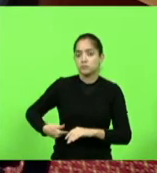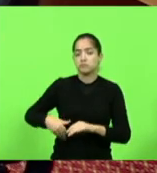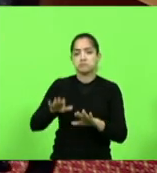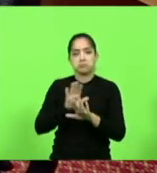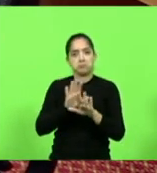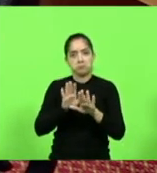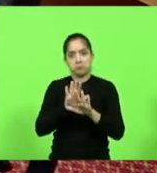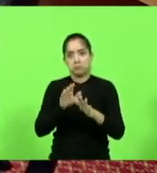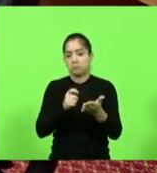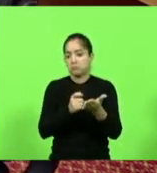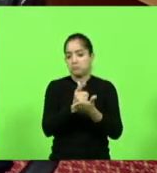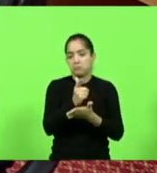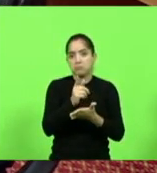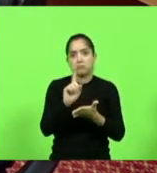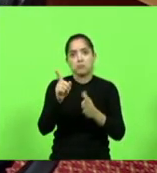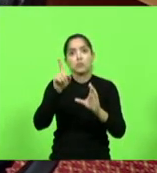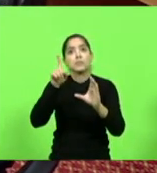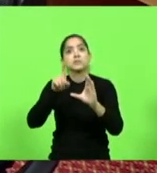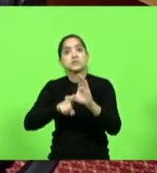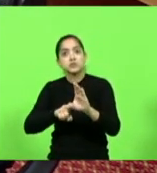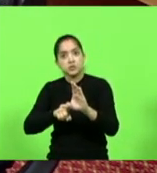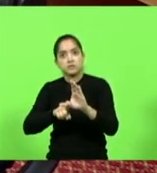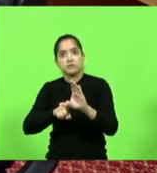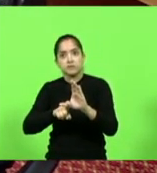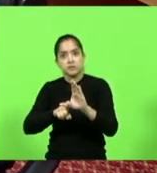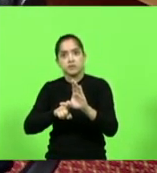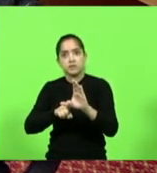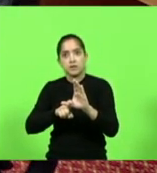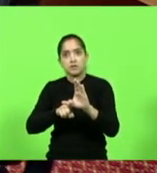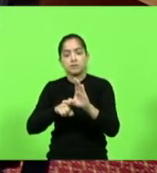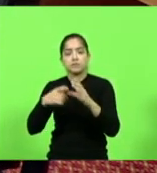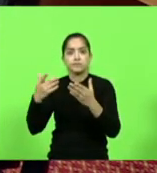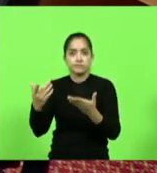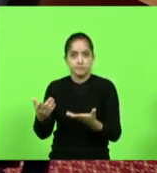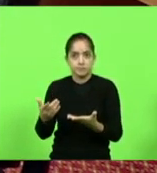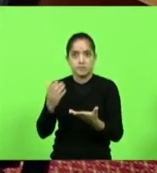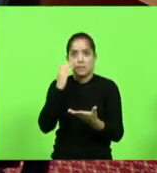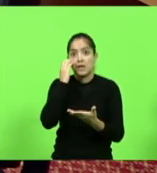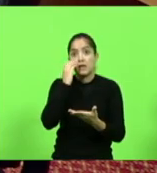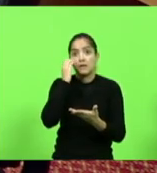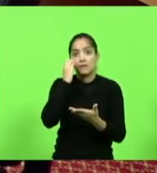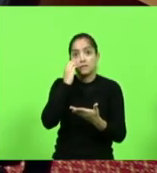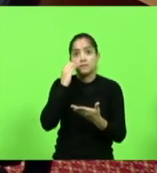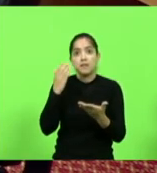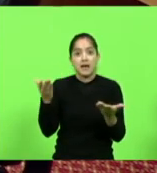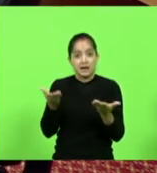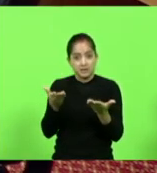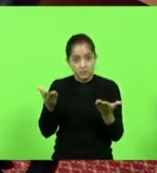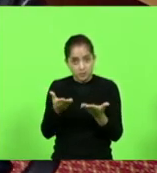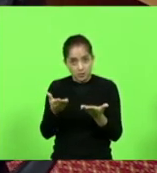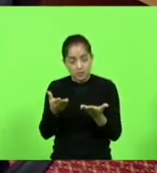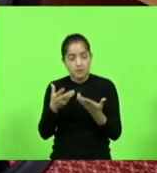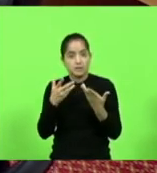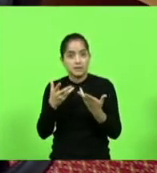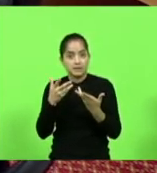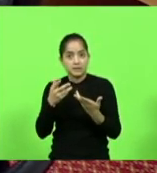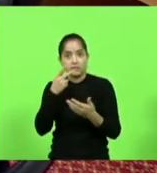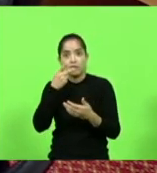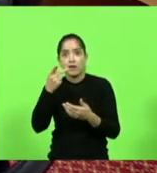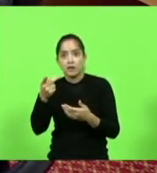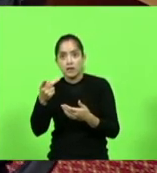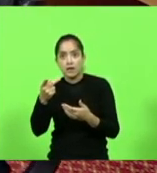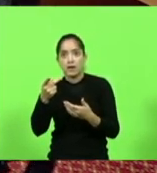pagou a dívida do Estado com a União, estão fazendo média agora, querer dizer para o Bolsonaro que eu